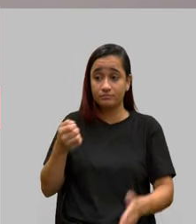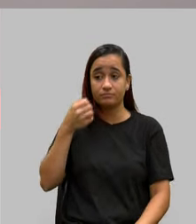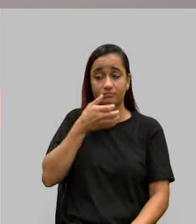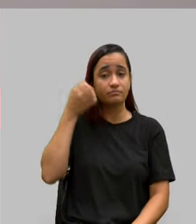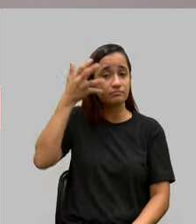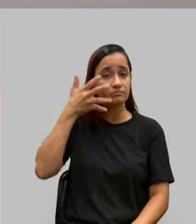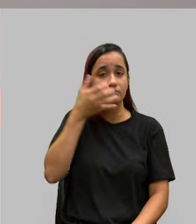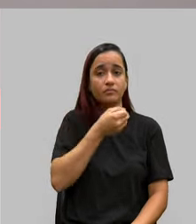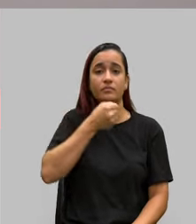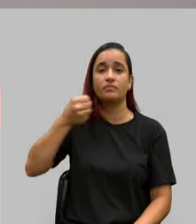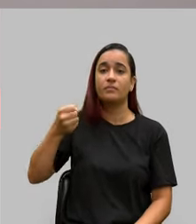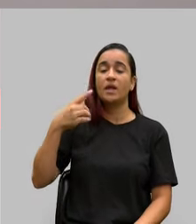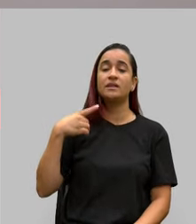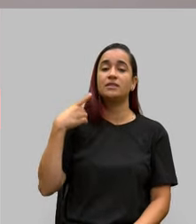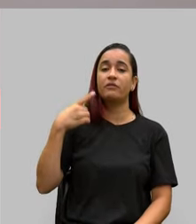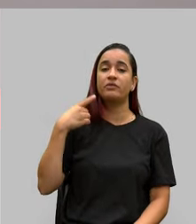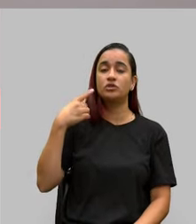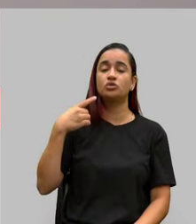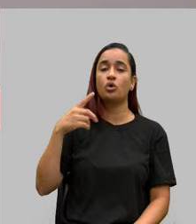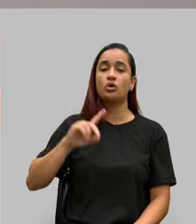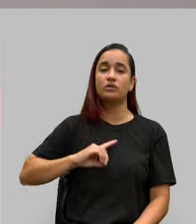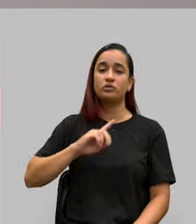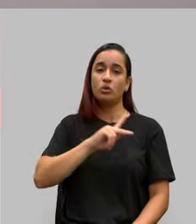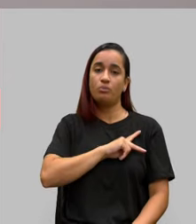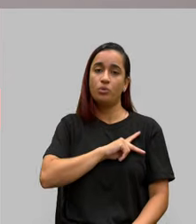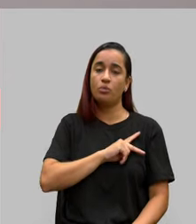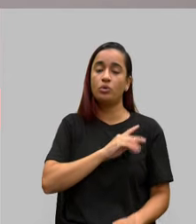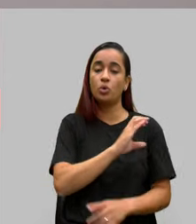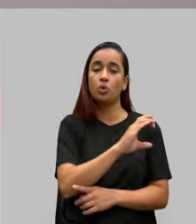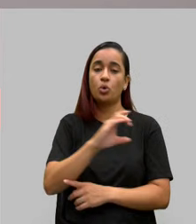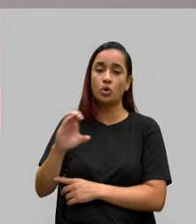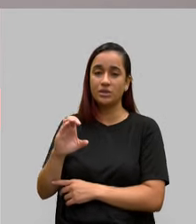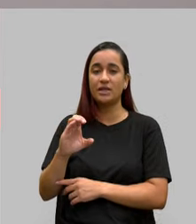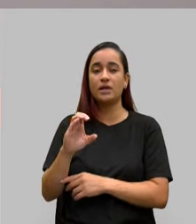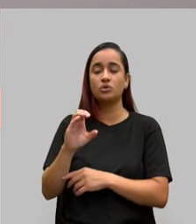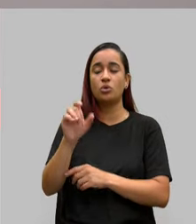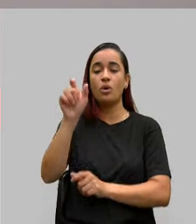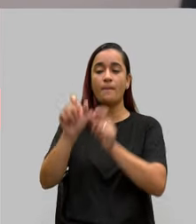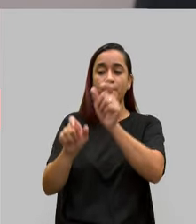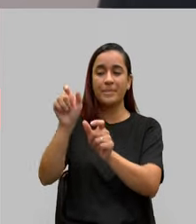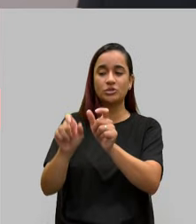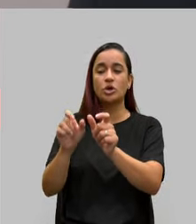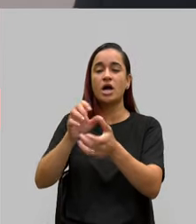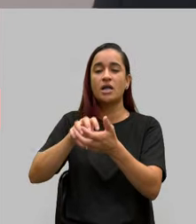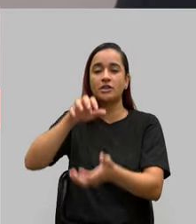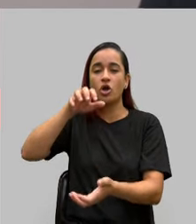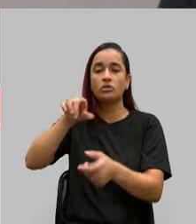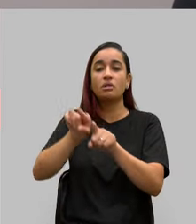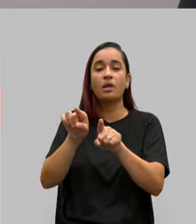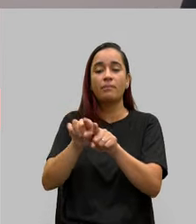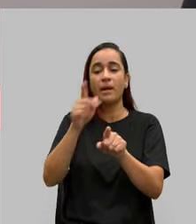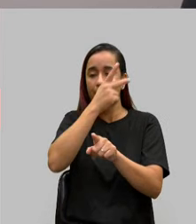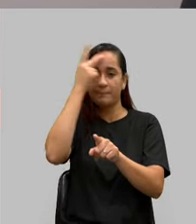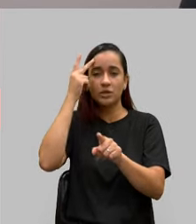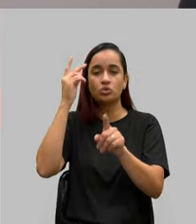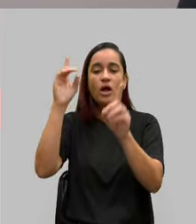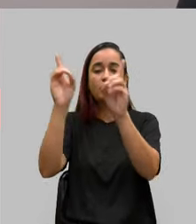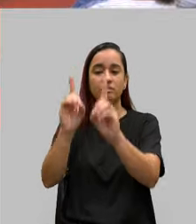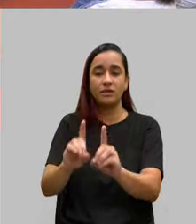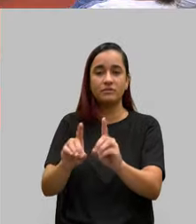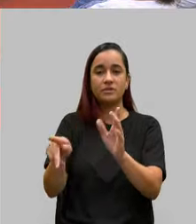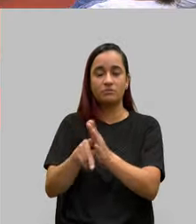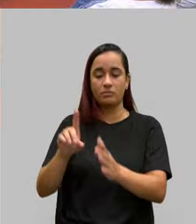Pinheiro defensor público coordenador Estadual da pessoa idosa e da pessoa com deficiência da Defensoria Pública de